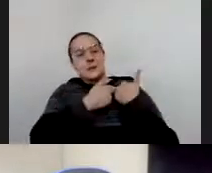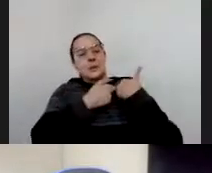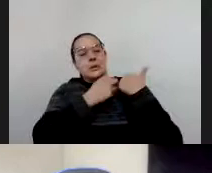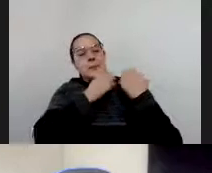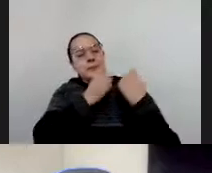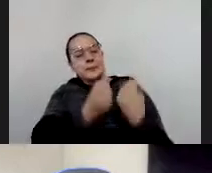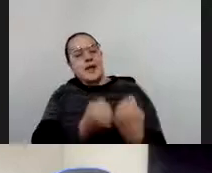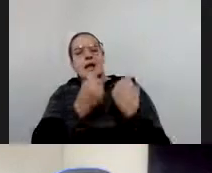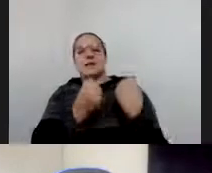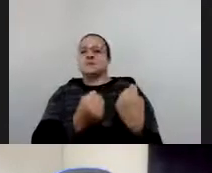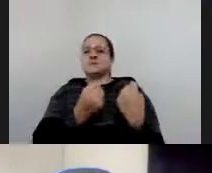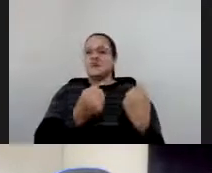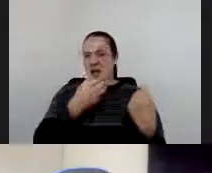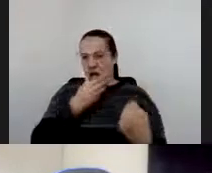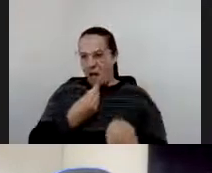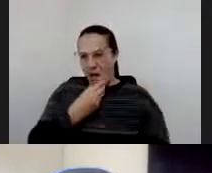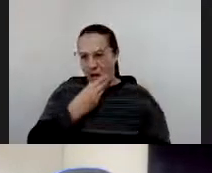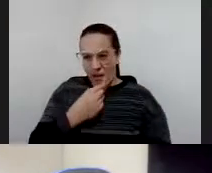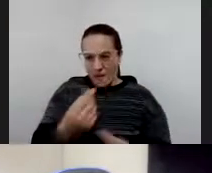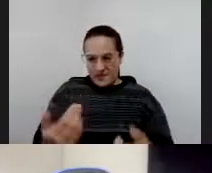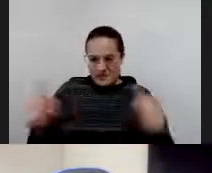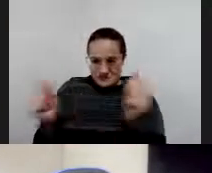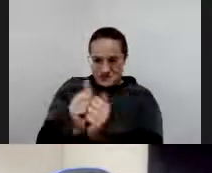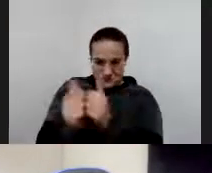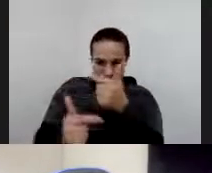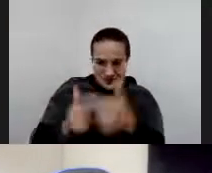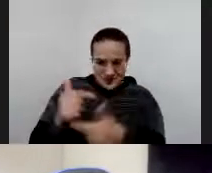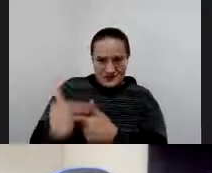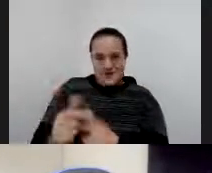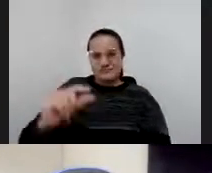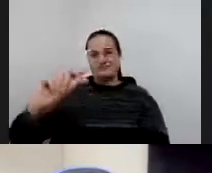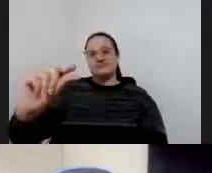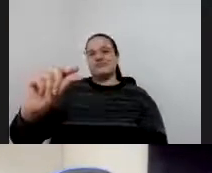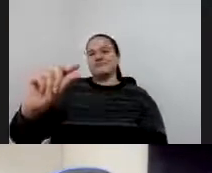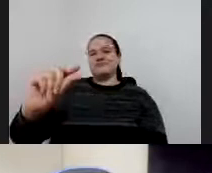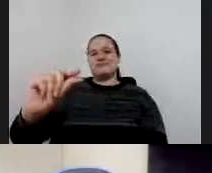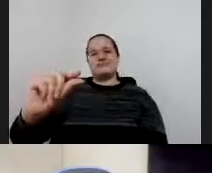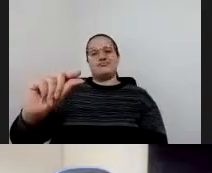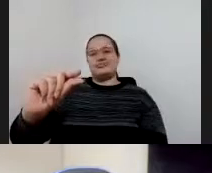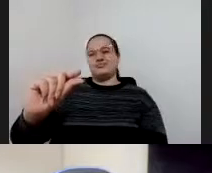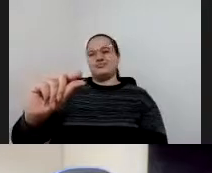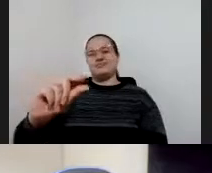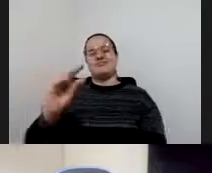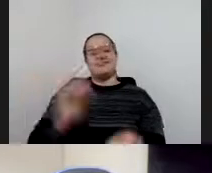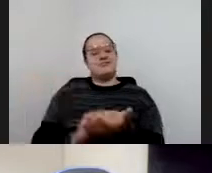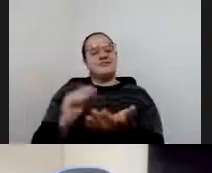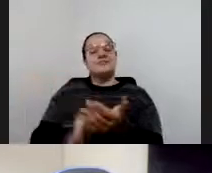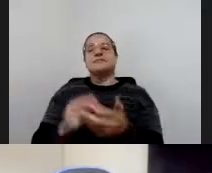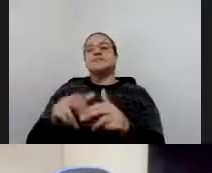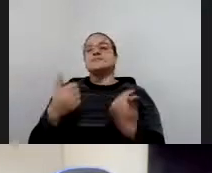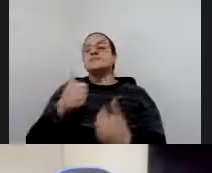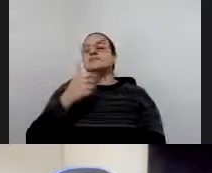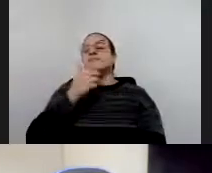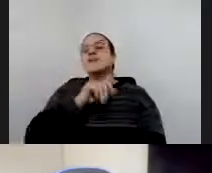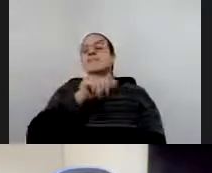São poucos os homens que realmente trabalham junto com a gente, né? E muitas vezes elas são crucificadas, e não